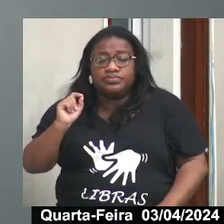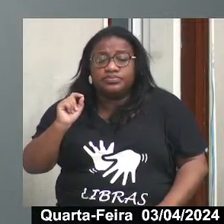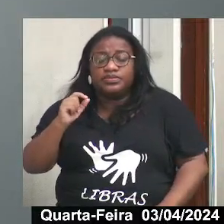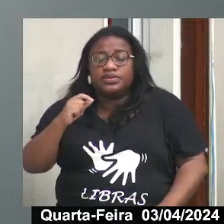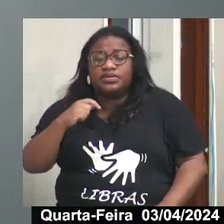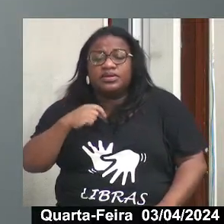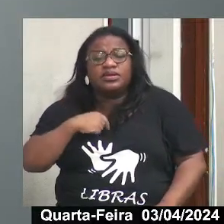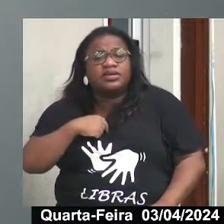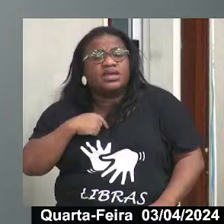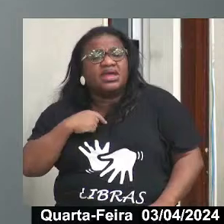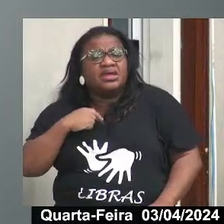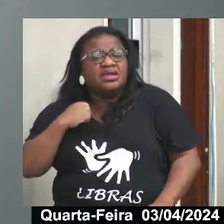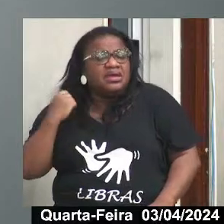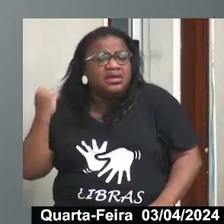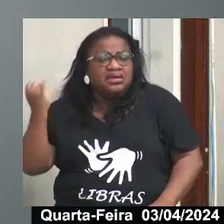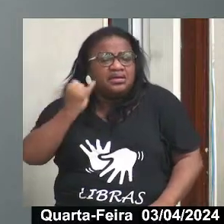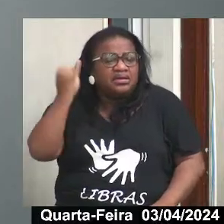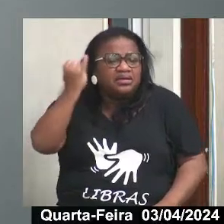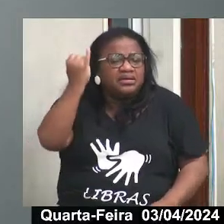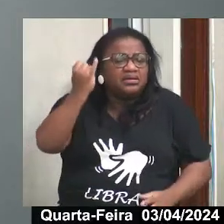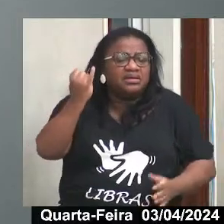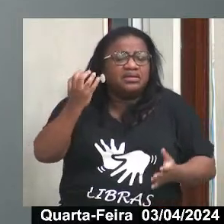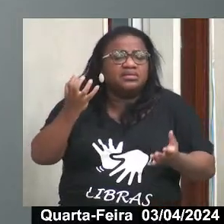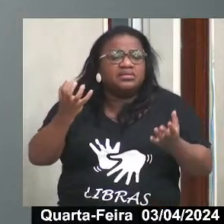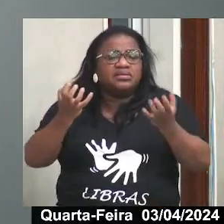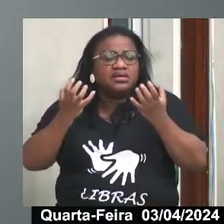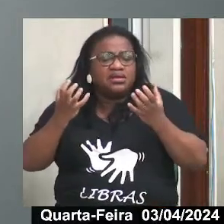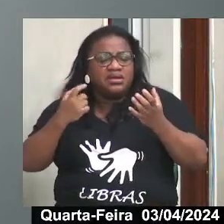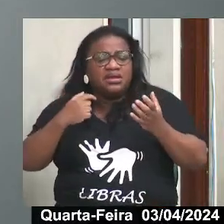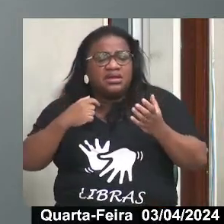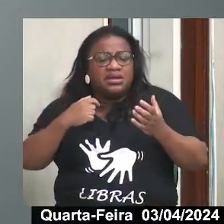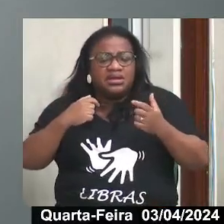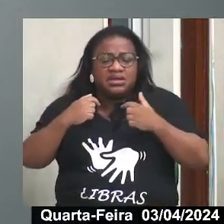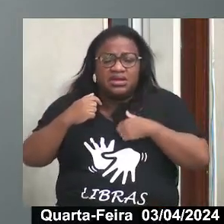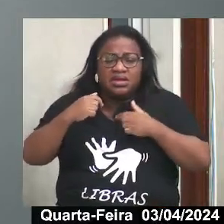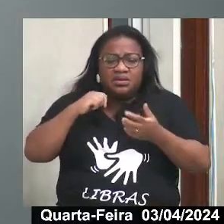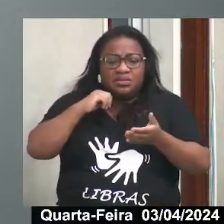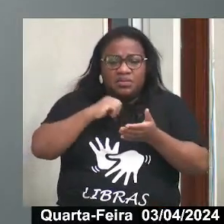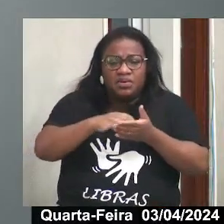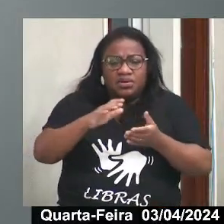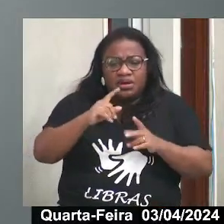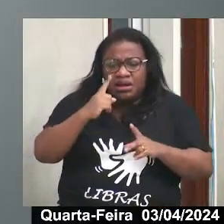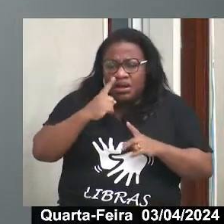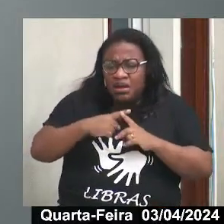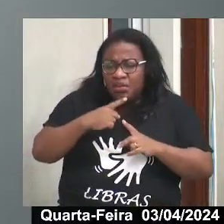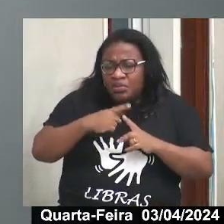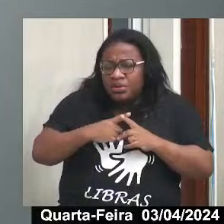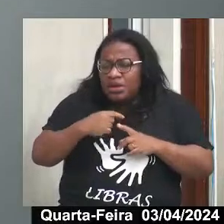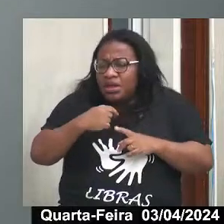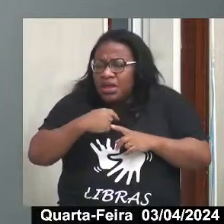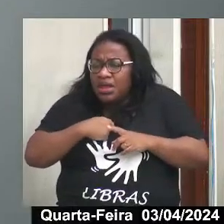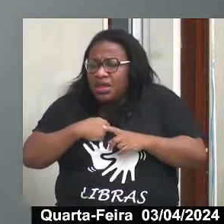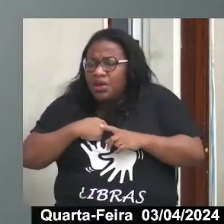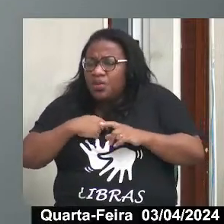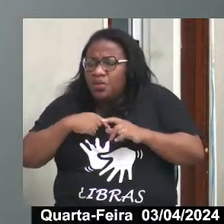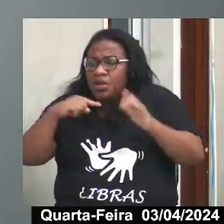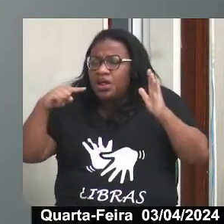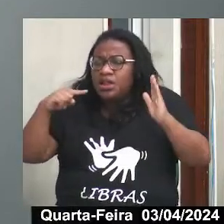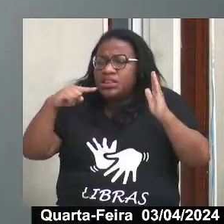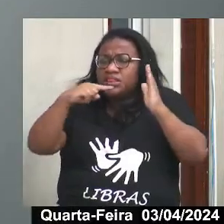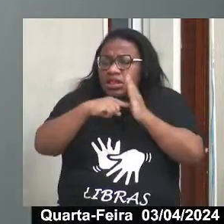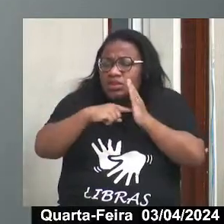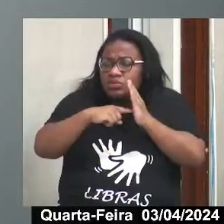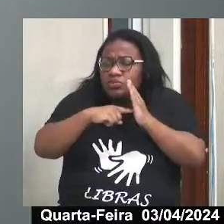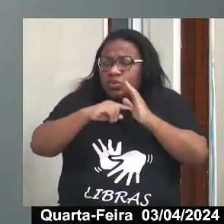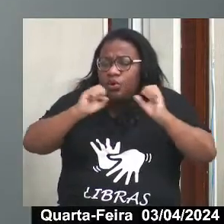A quem interessa o processo ser acelerado e depois do show do Léo Santana, uma semana depois,